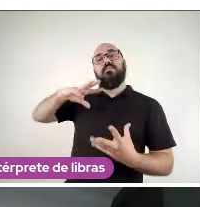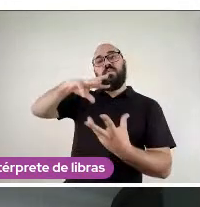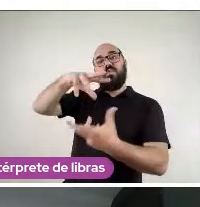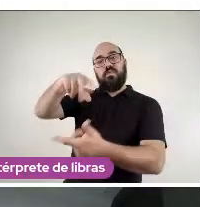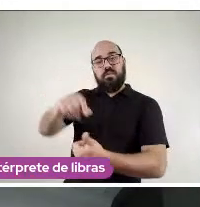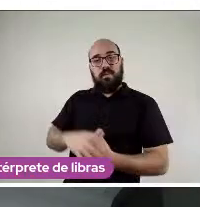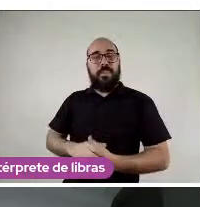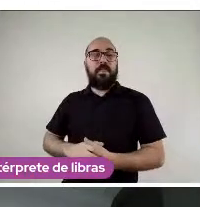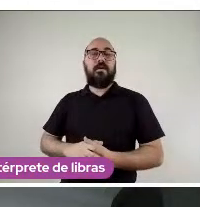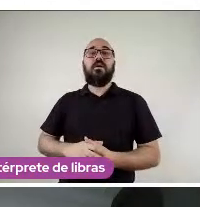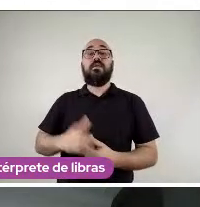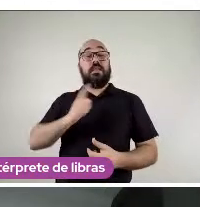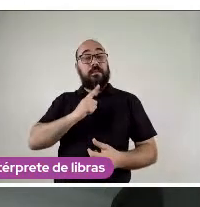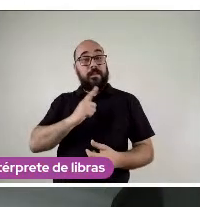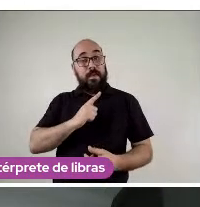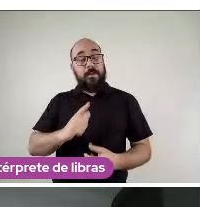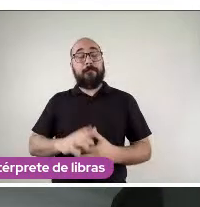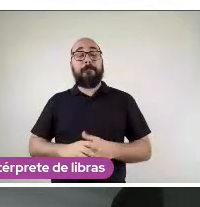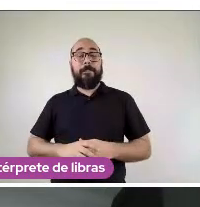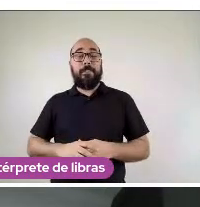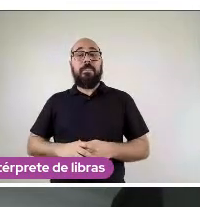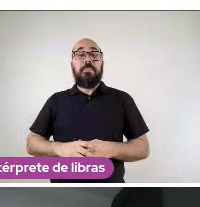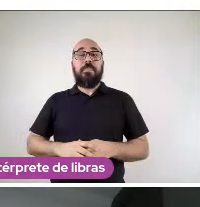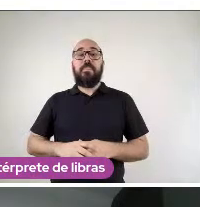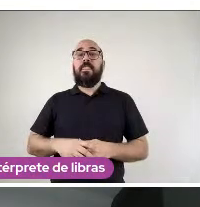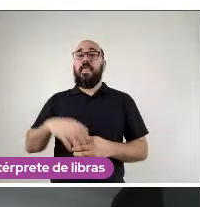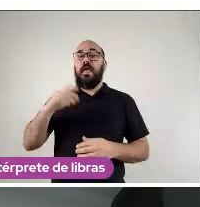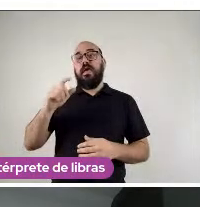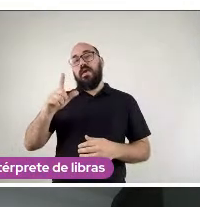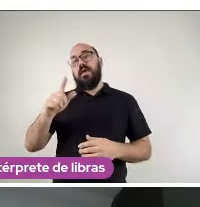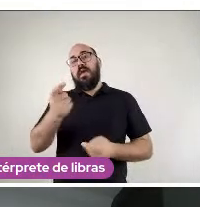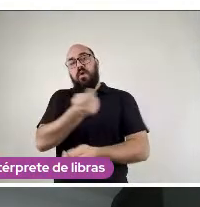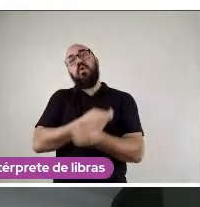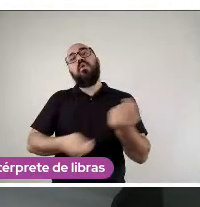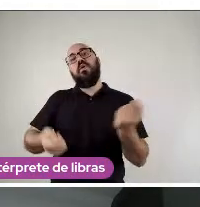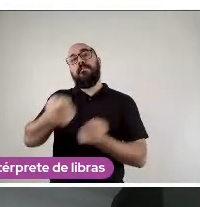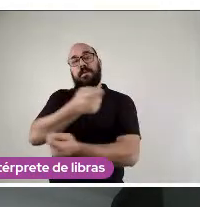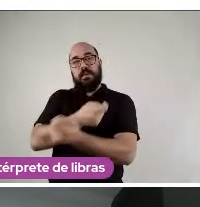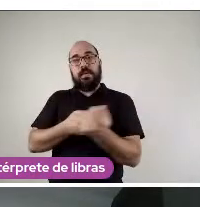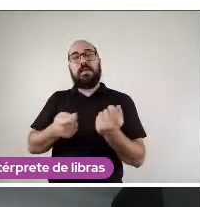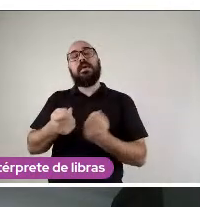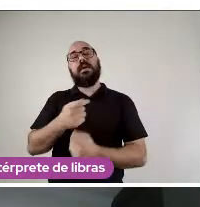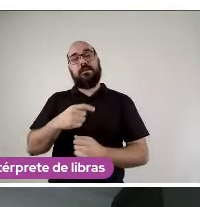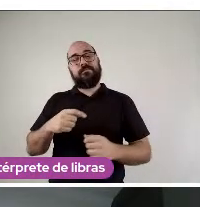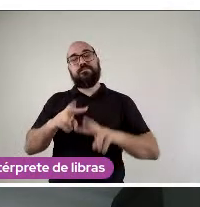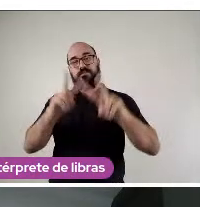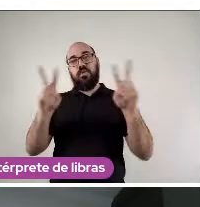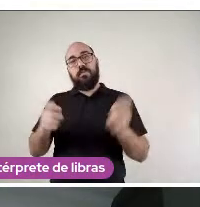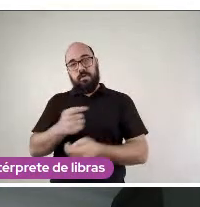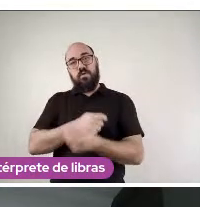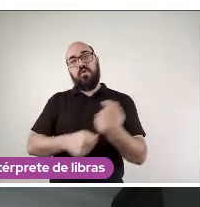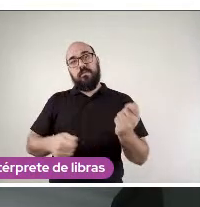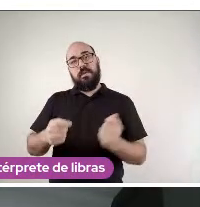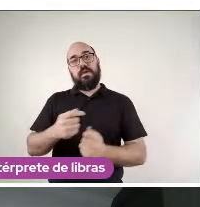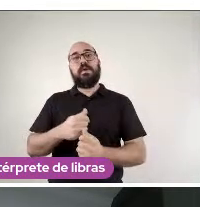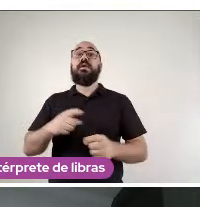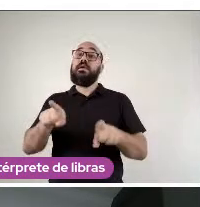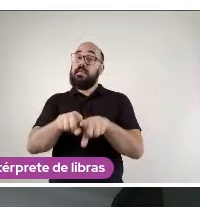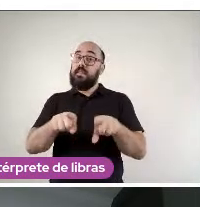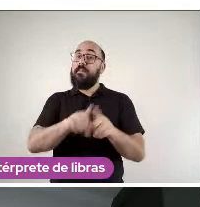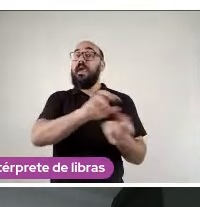economia oceânica, a economia azul, que foi falado aqui, o outro voltado à questão de adaptação e